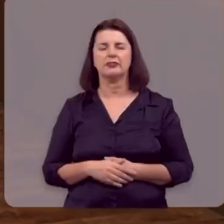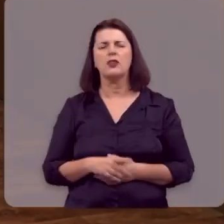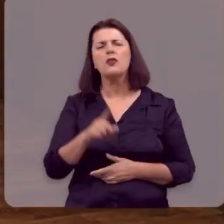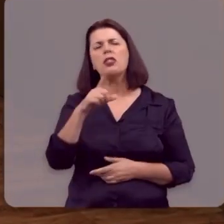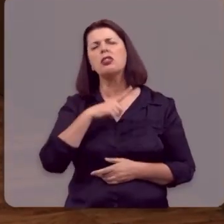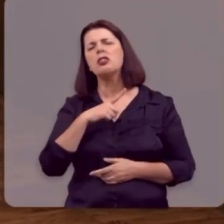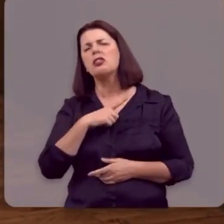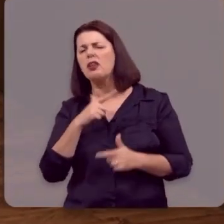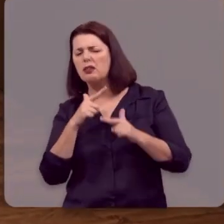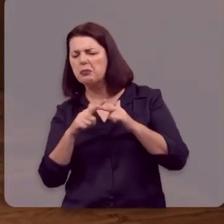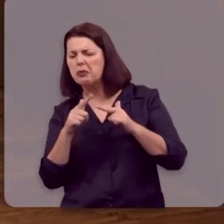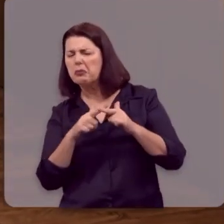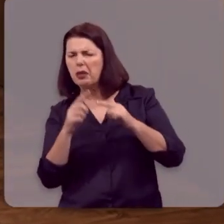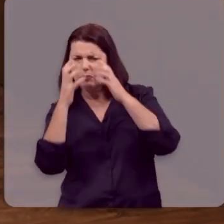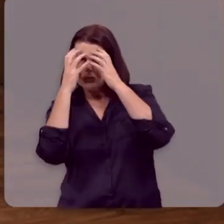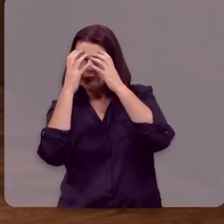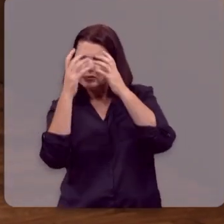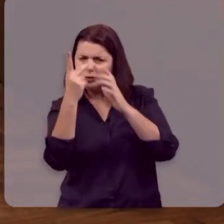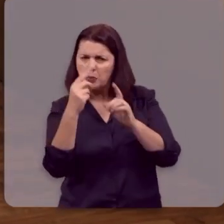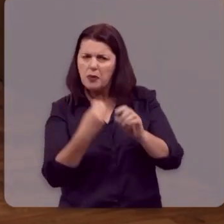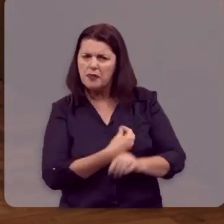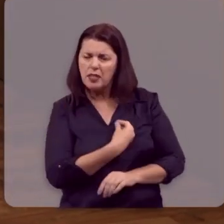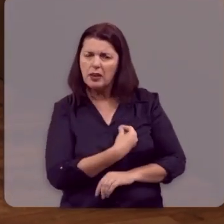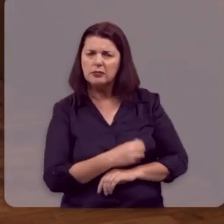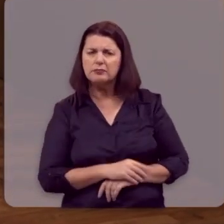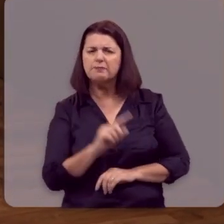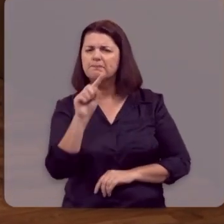Você tem enfrentado tempestade em sua vida?